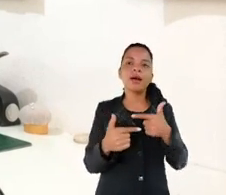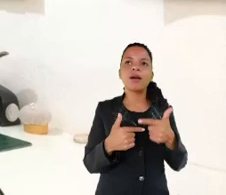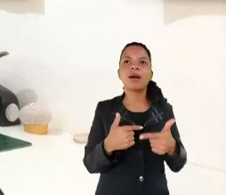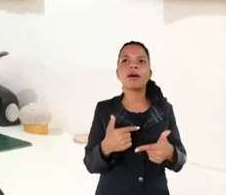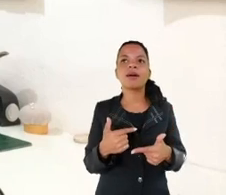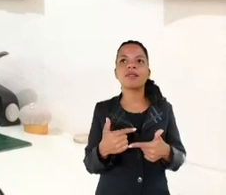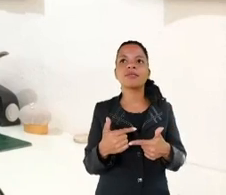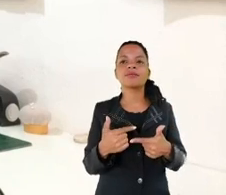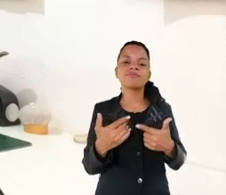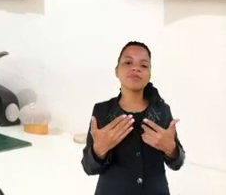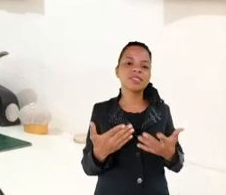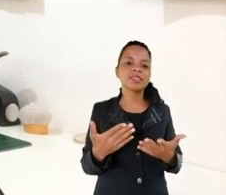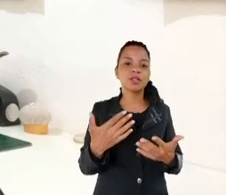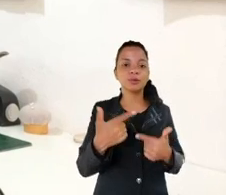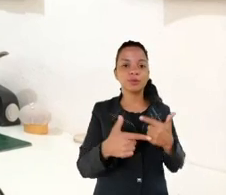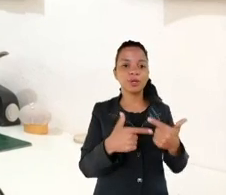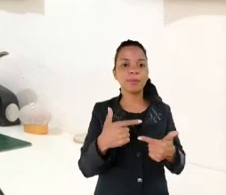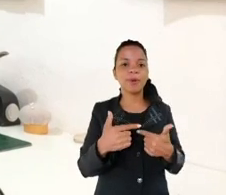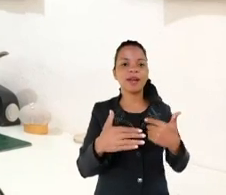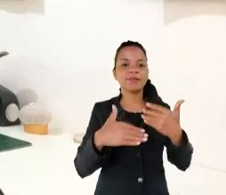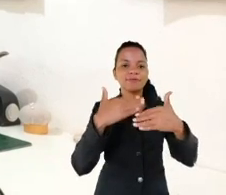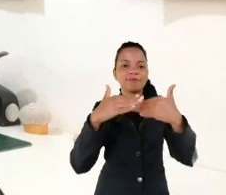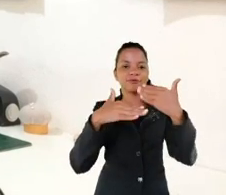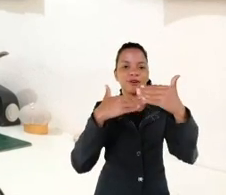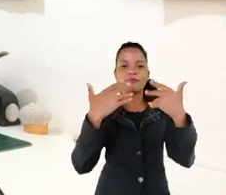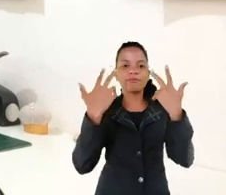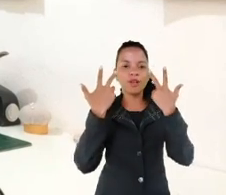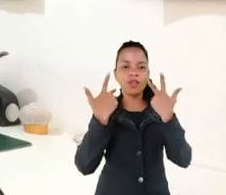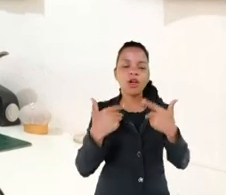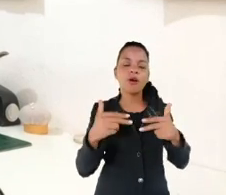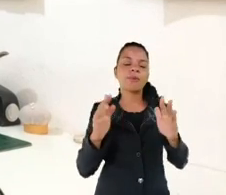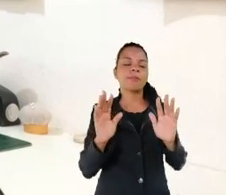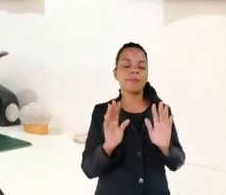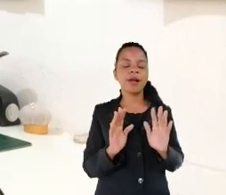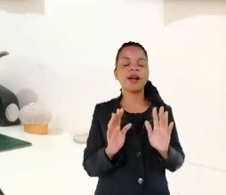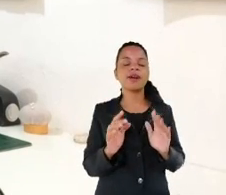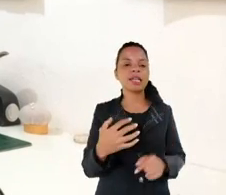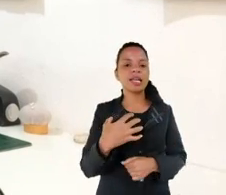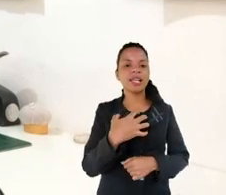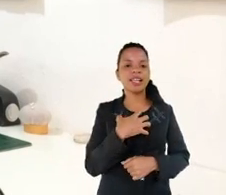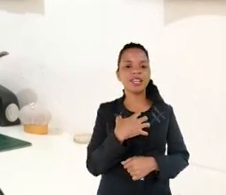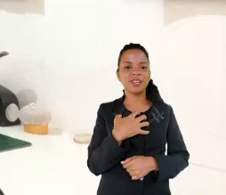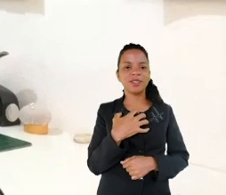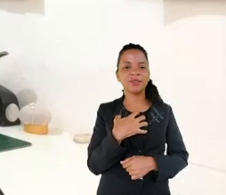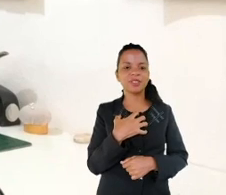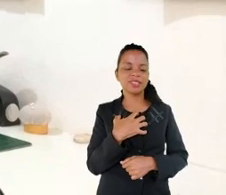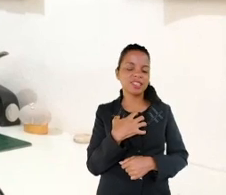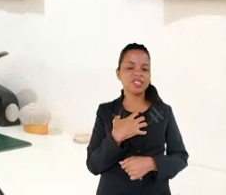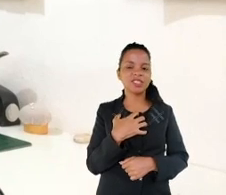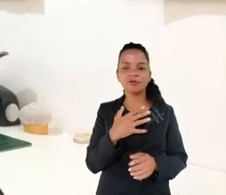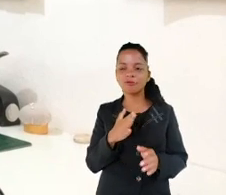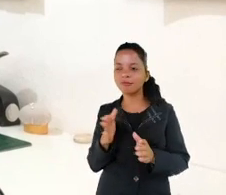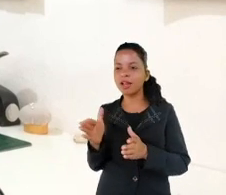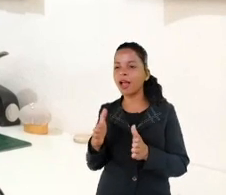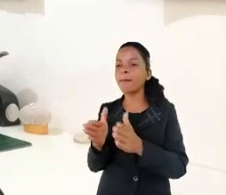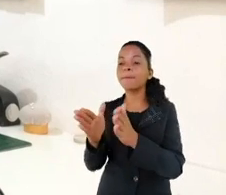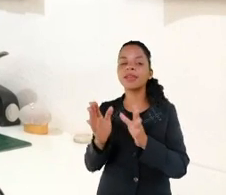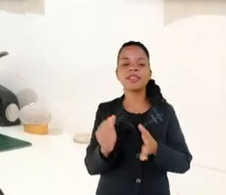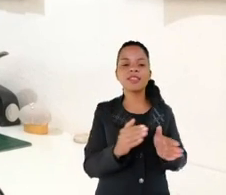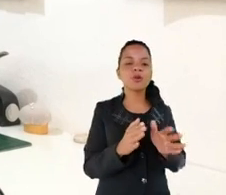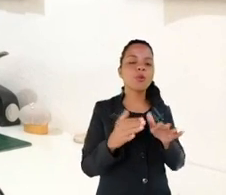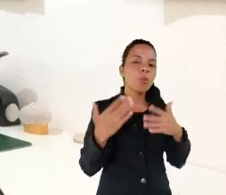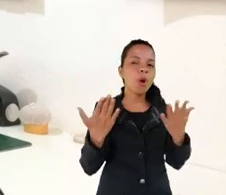o trabalho ele vai se evoluindo naturalmente, então eu tô ainda sentindo para que lado ele vai. Mas é isso, assim, eu